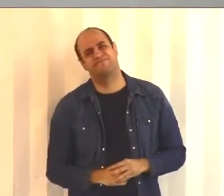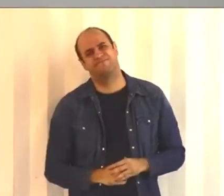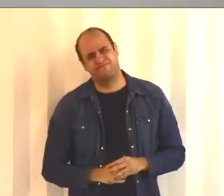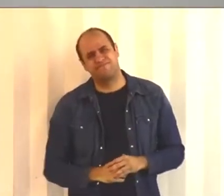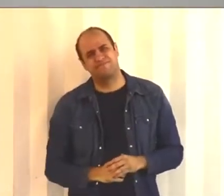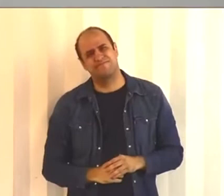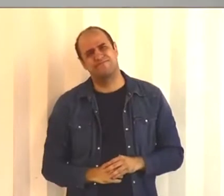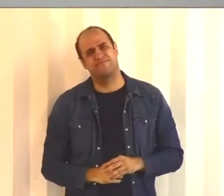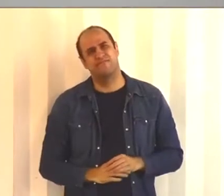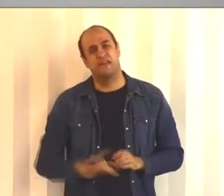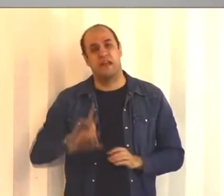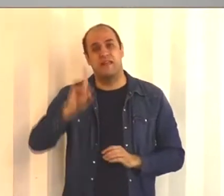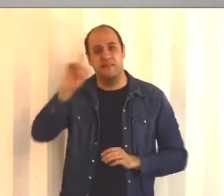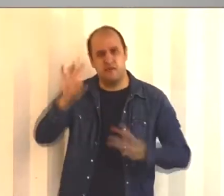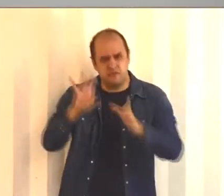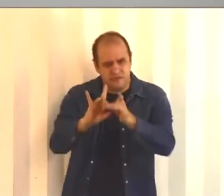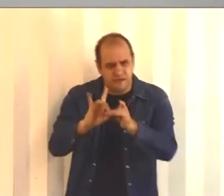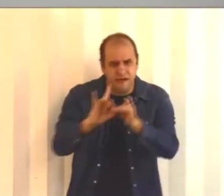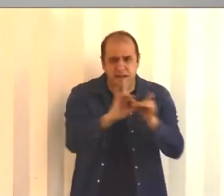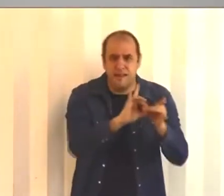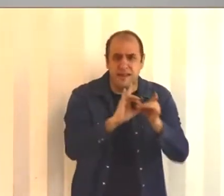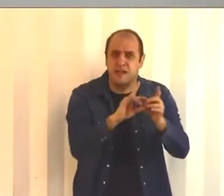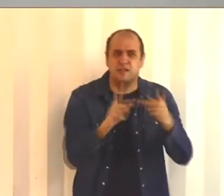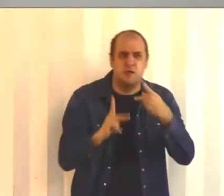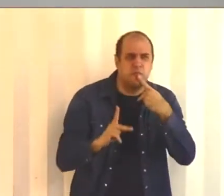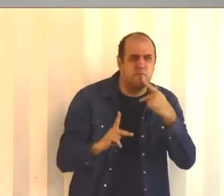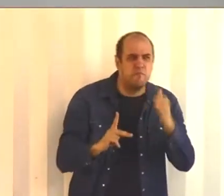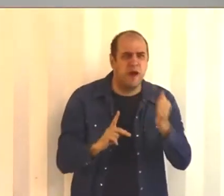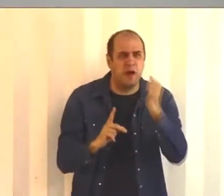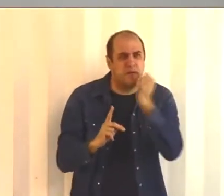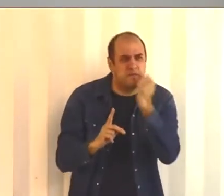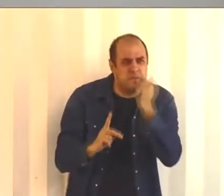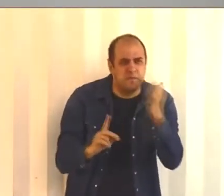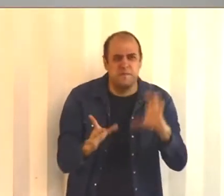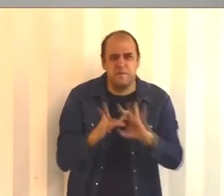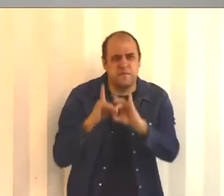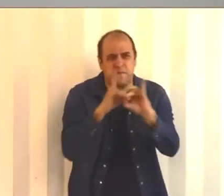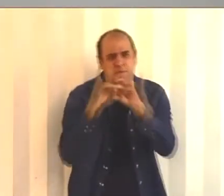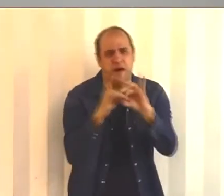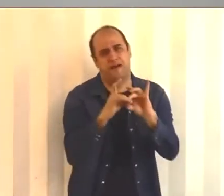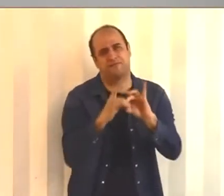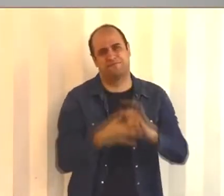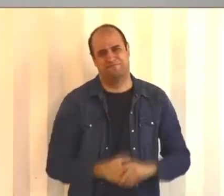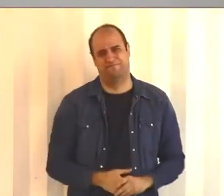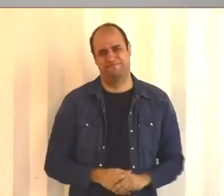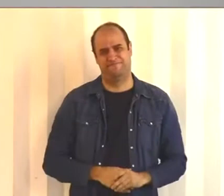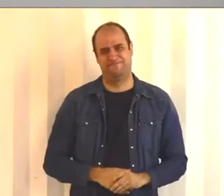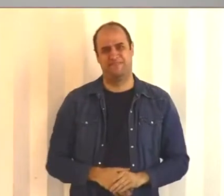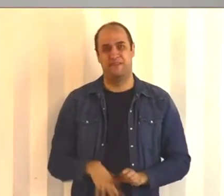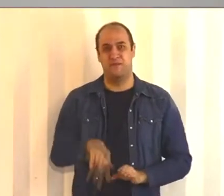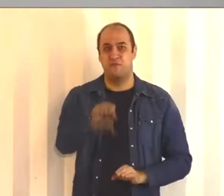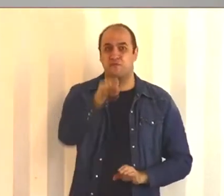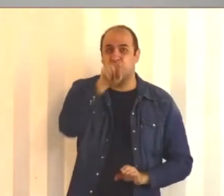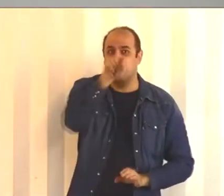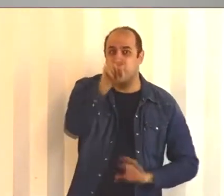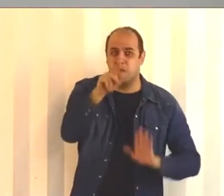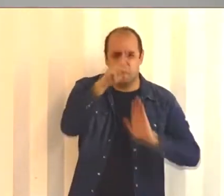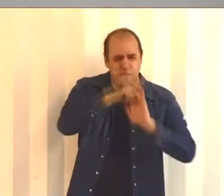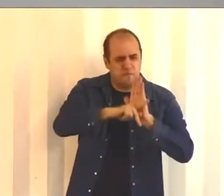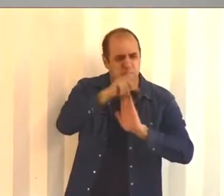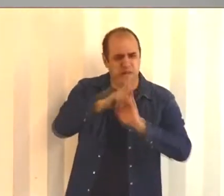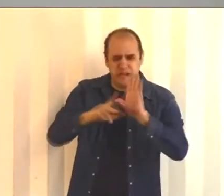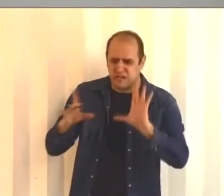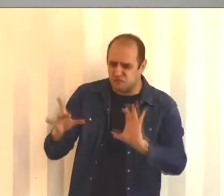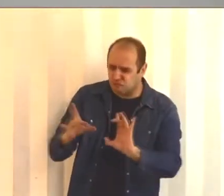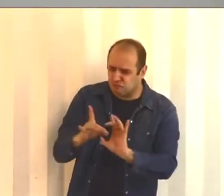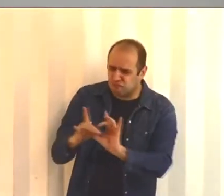Deus tem uma aliança com o pai, com a mãe na casa. Vocês fazem parte de um plano